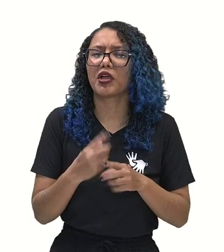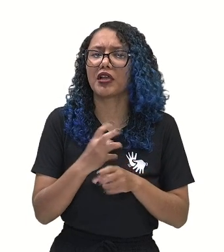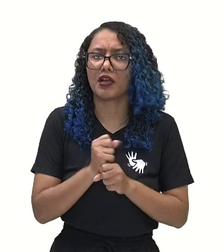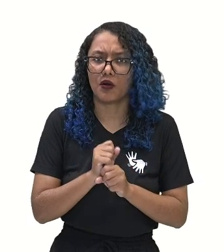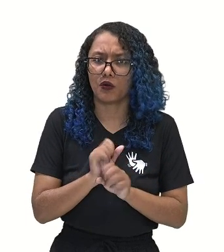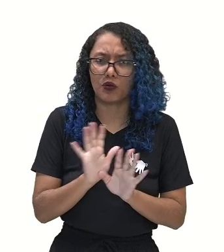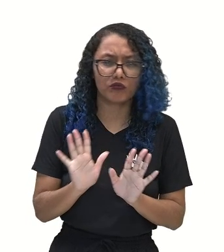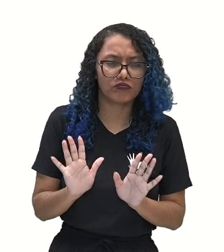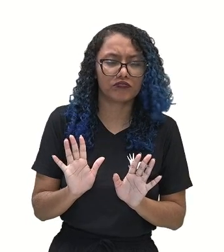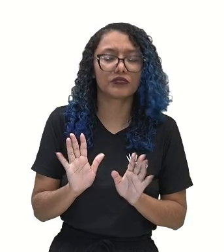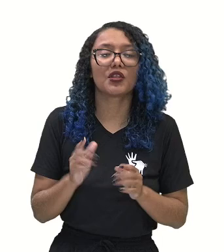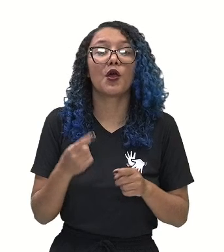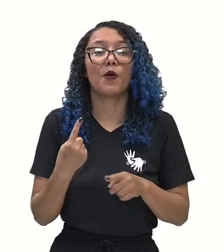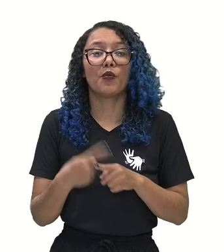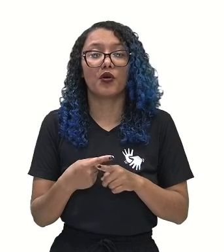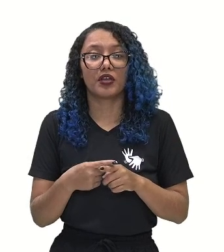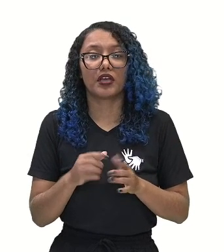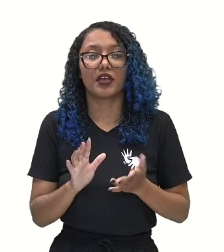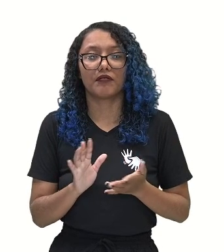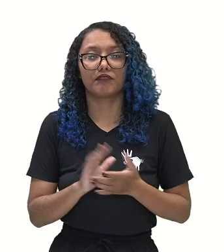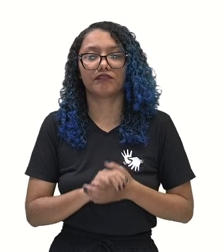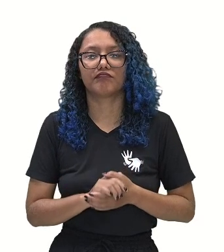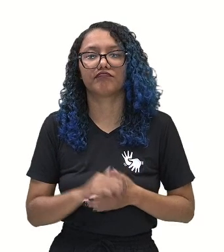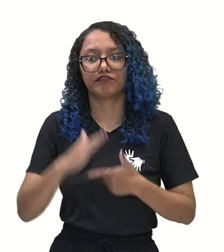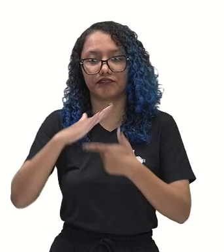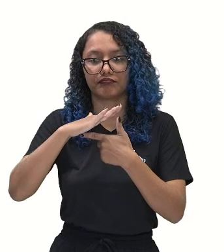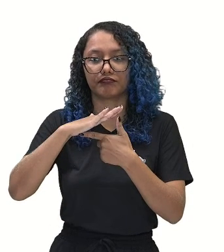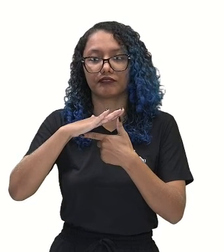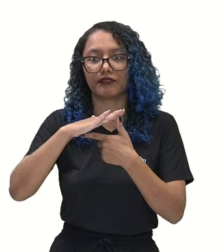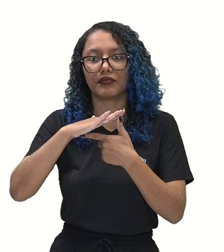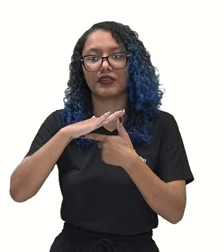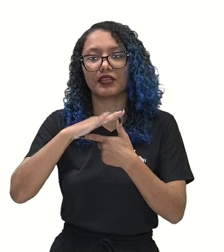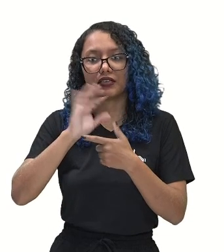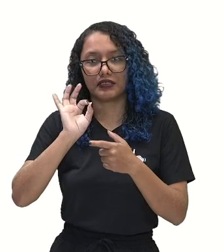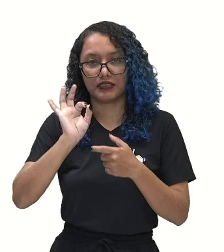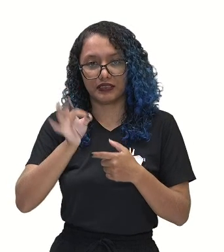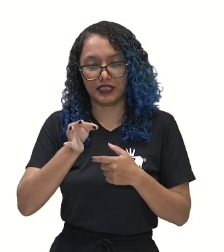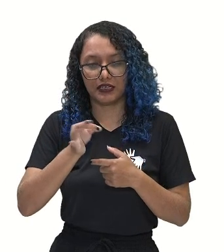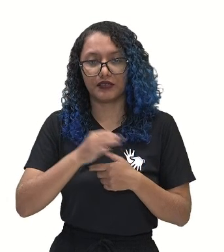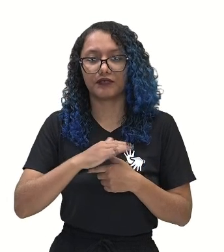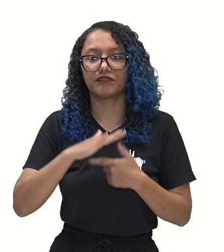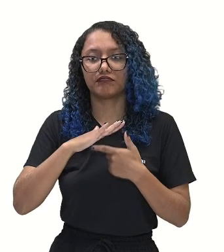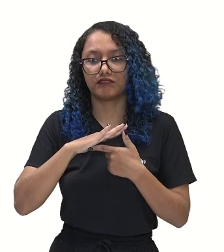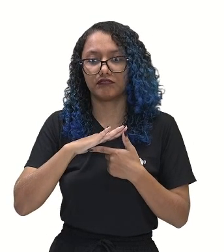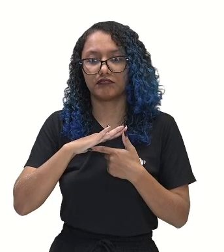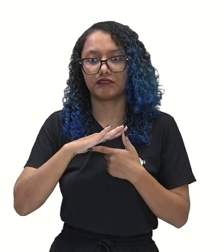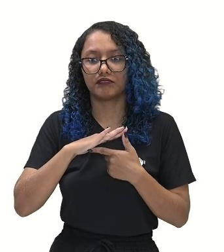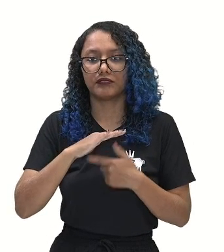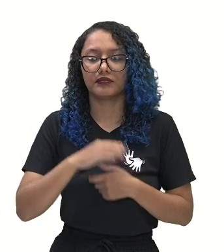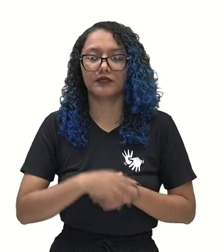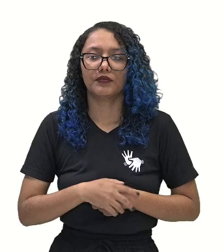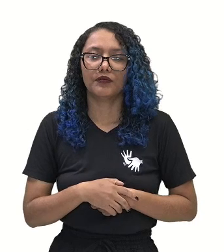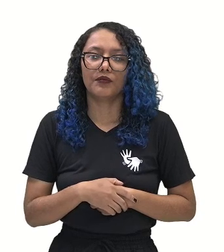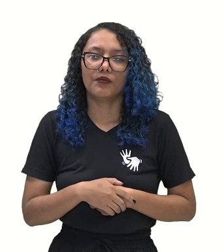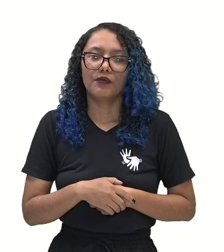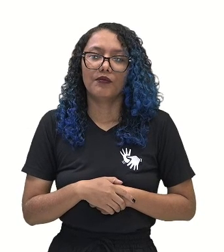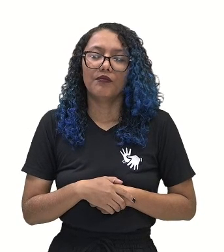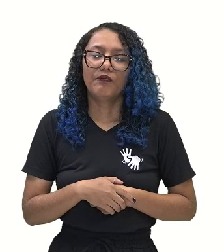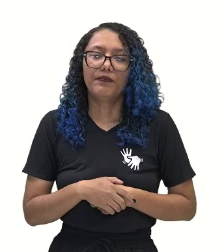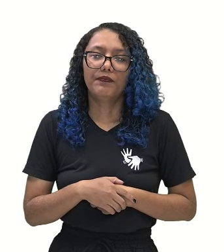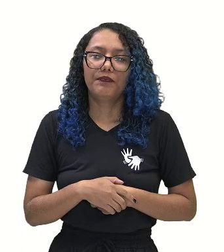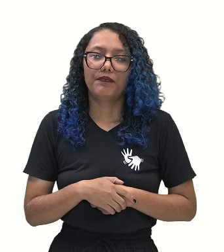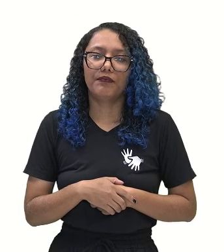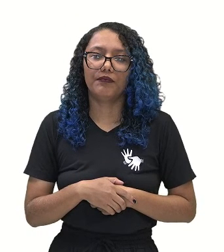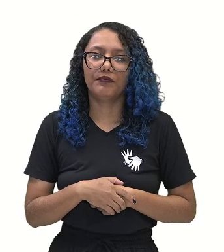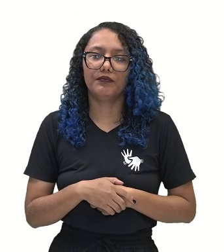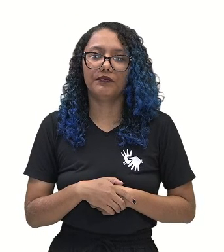agora, como nós temos um triângulo retângulo, e desse triângulo retângulo a gente conhece